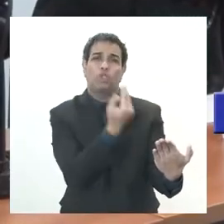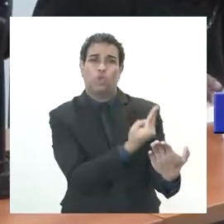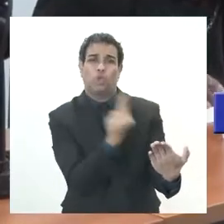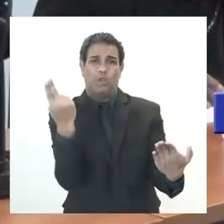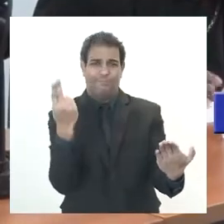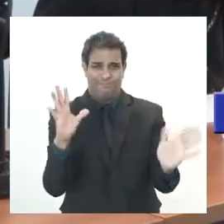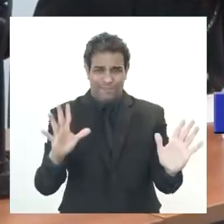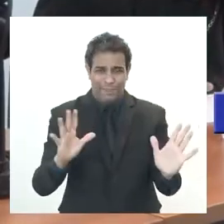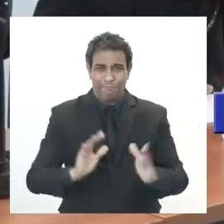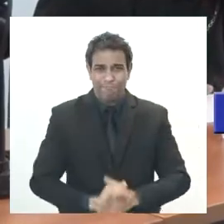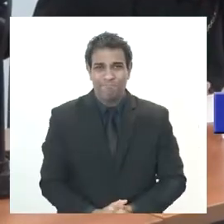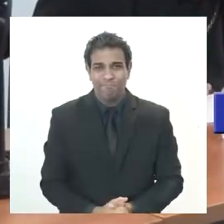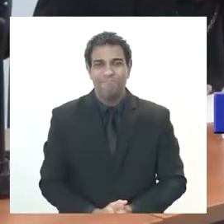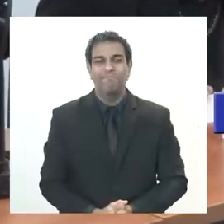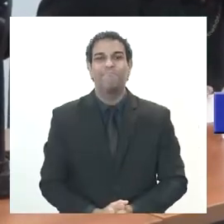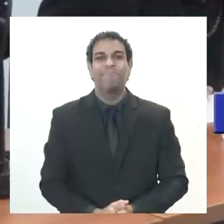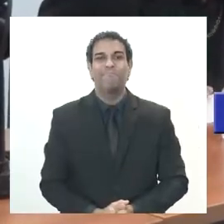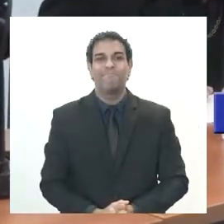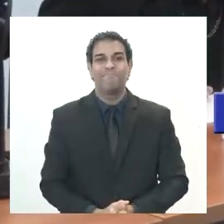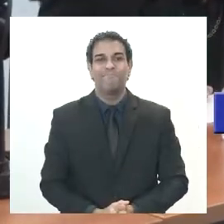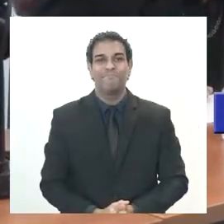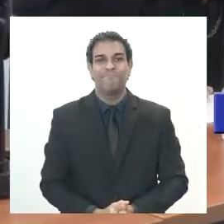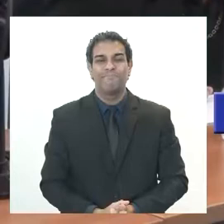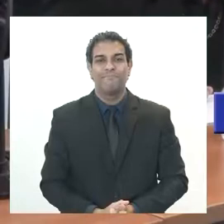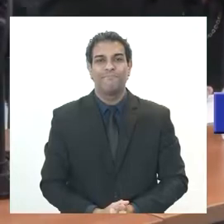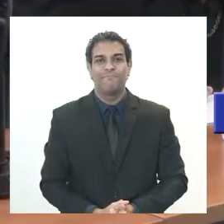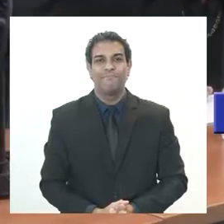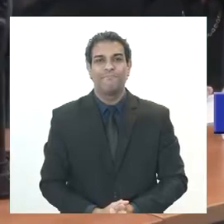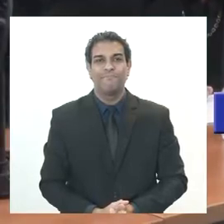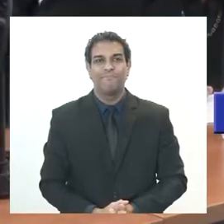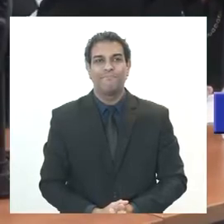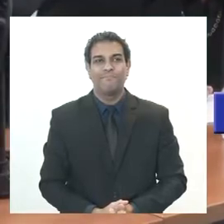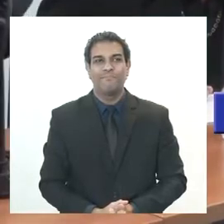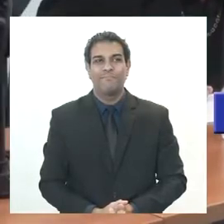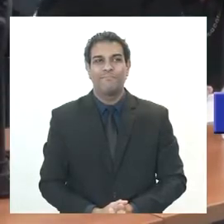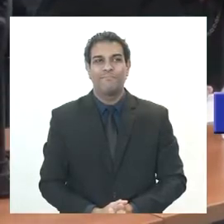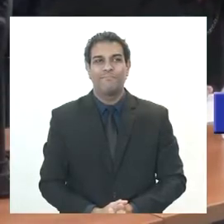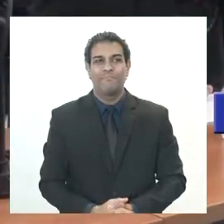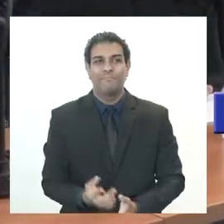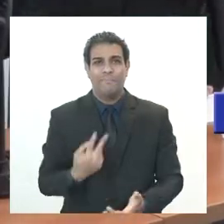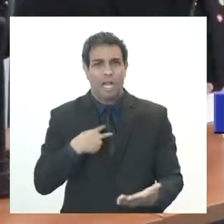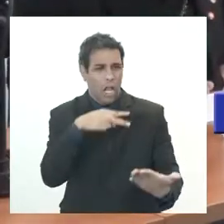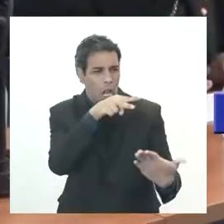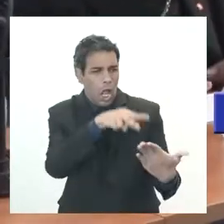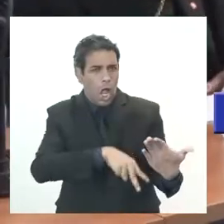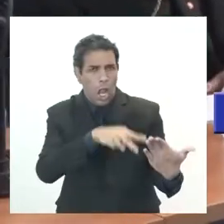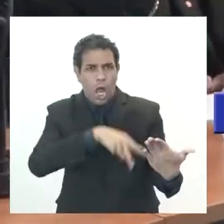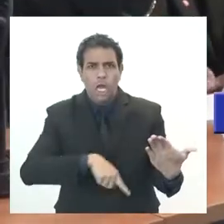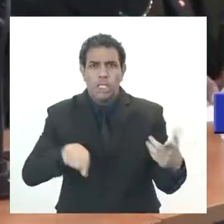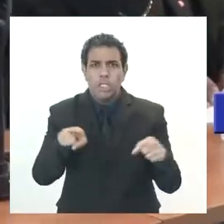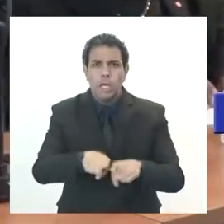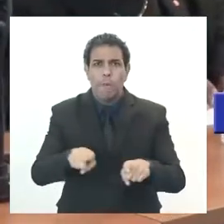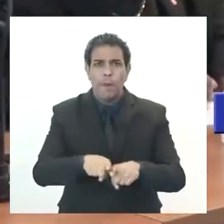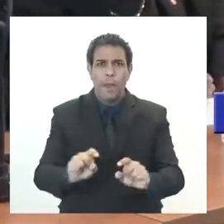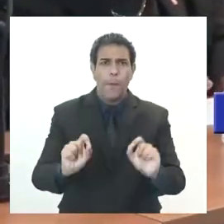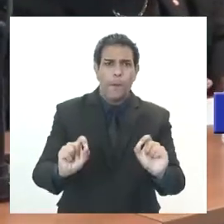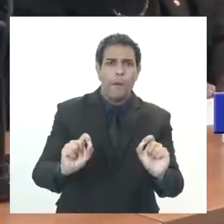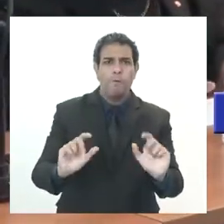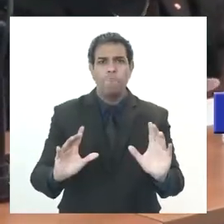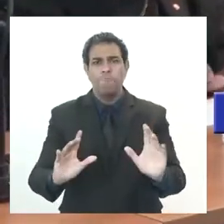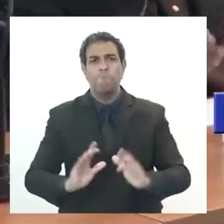Ah tá legal chama tudo tá depois você manda outra e completou se não